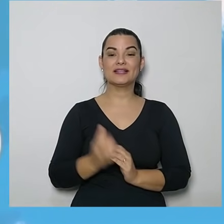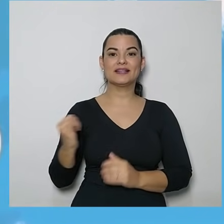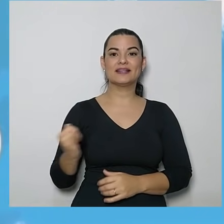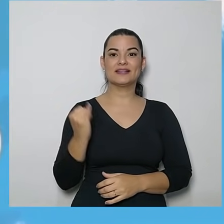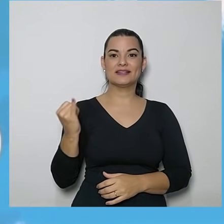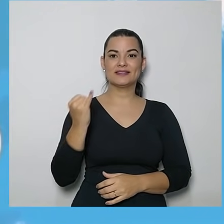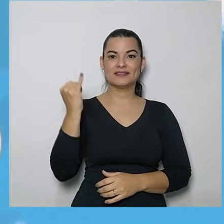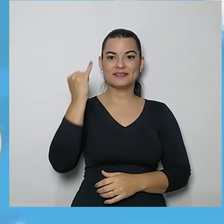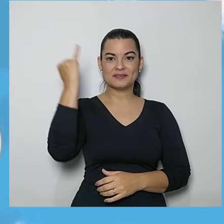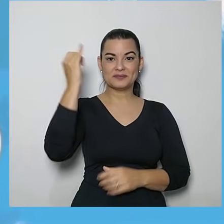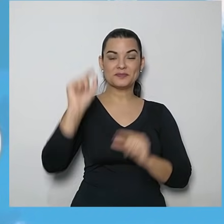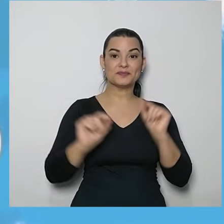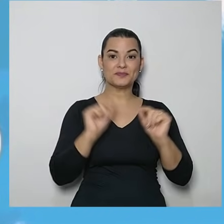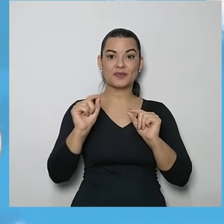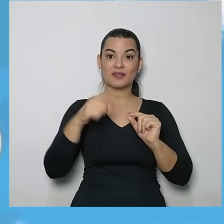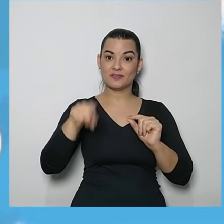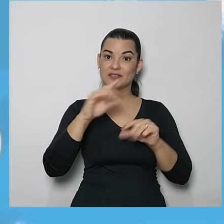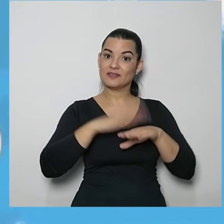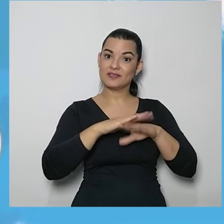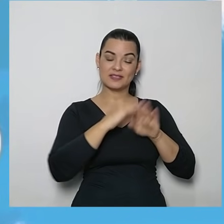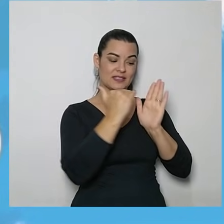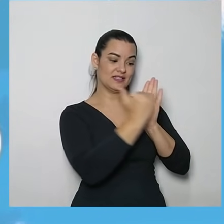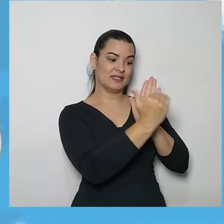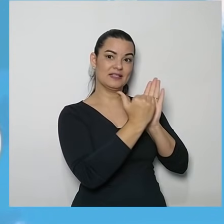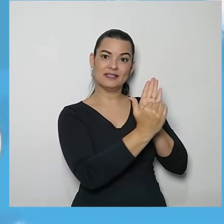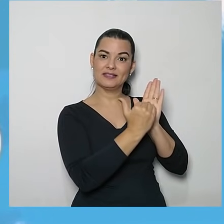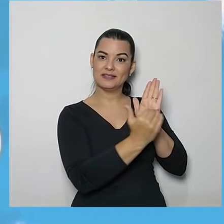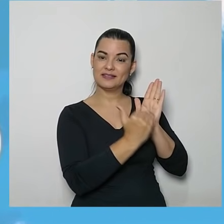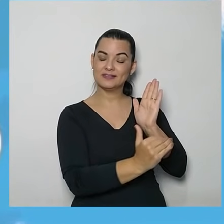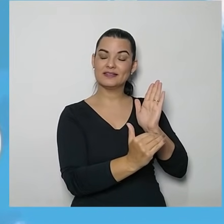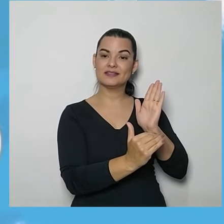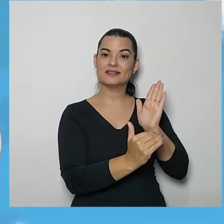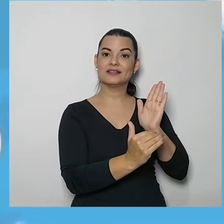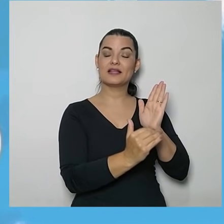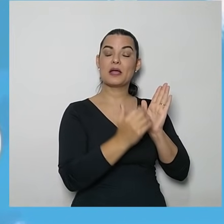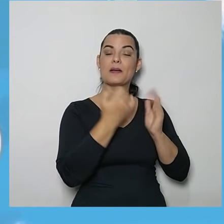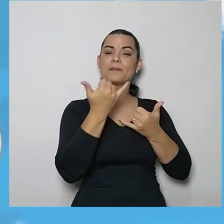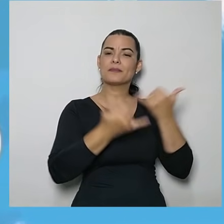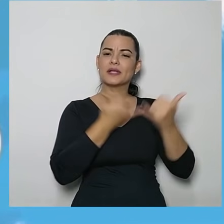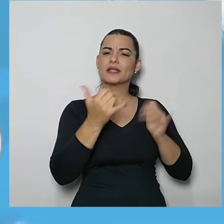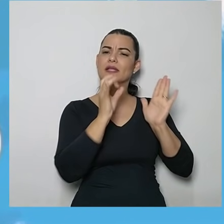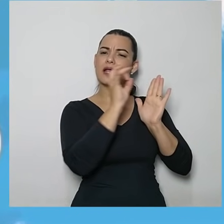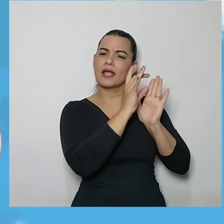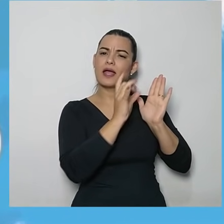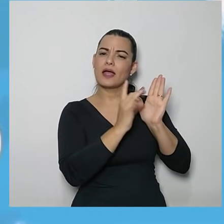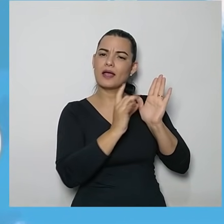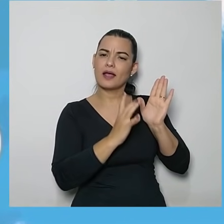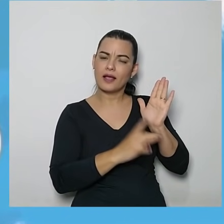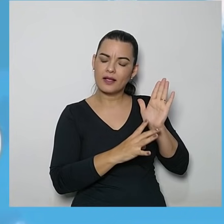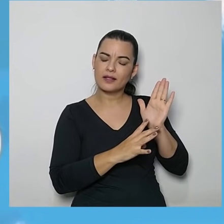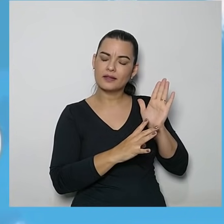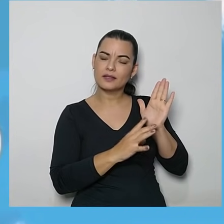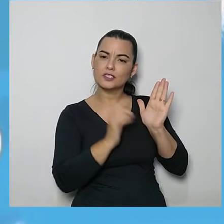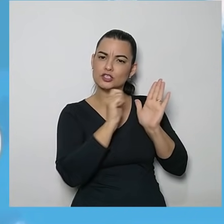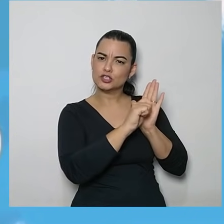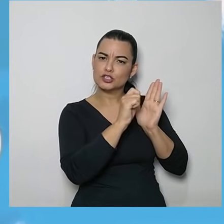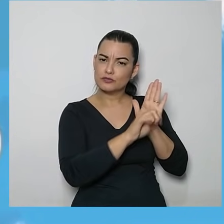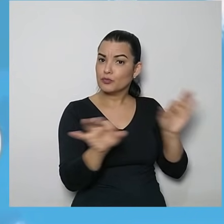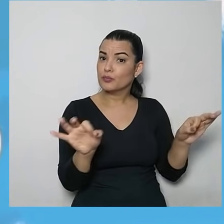lembrar que quando você estiver fazendo a sua lista, após escrever cada brincadeira,